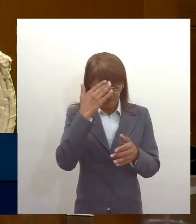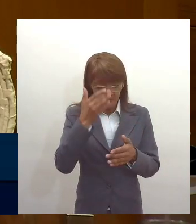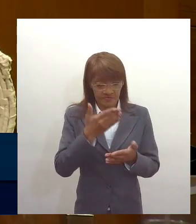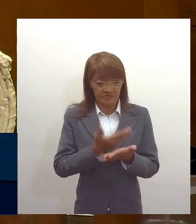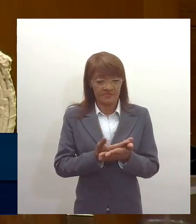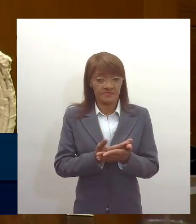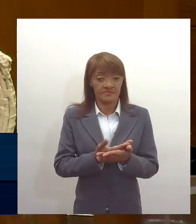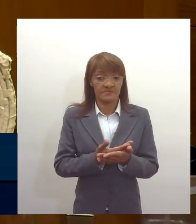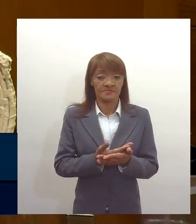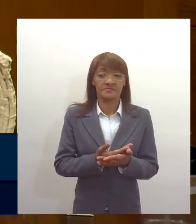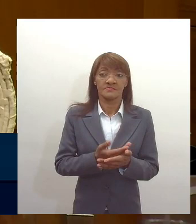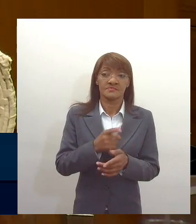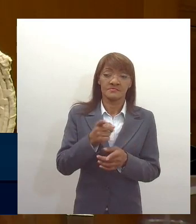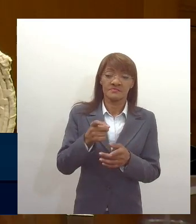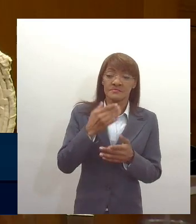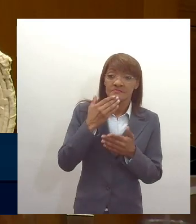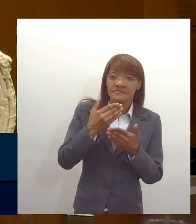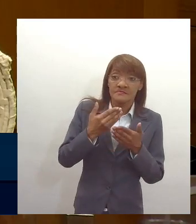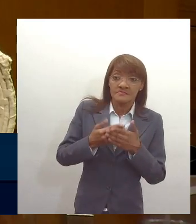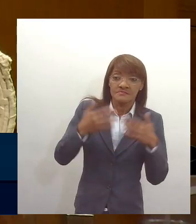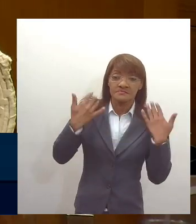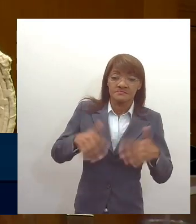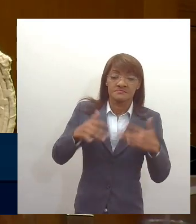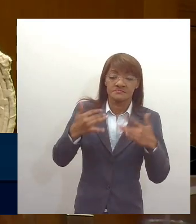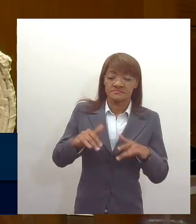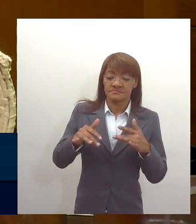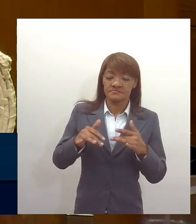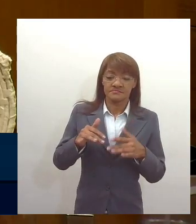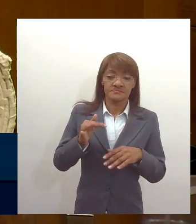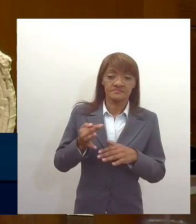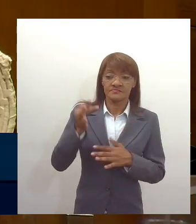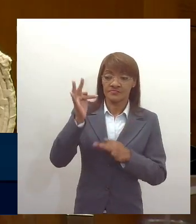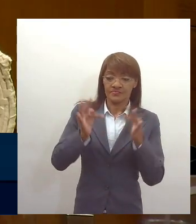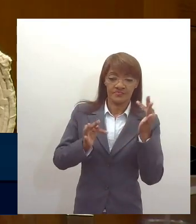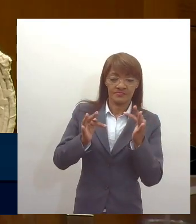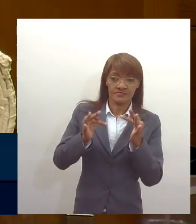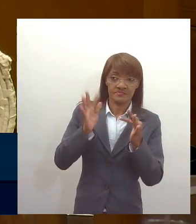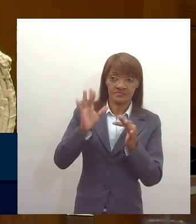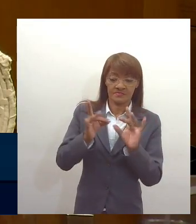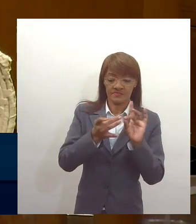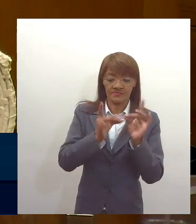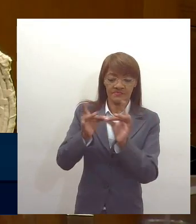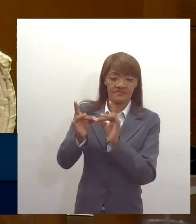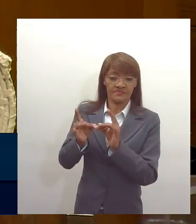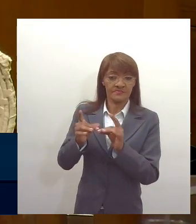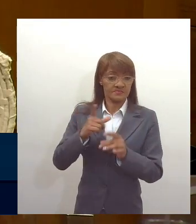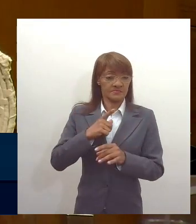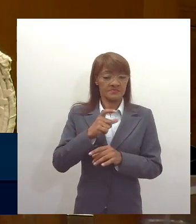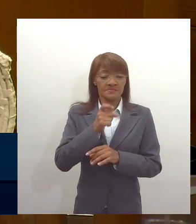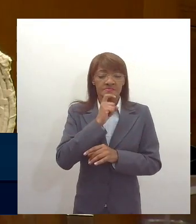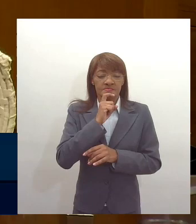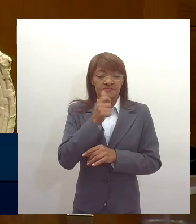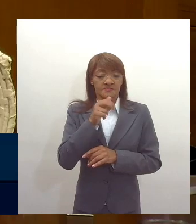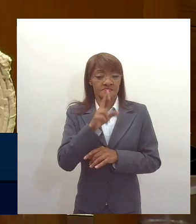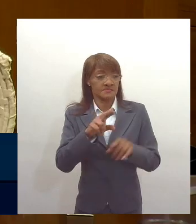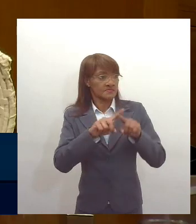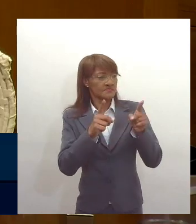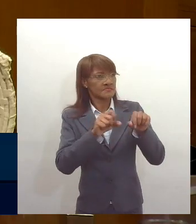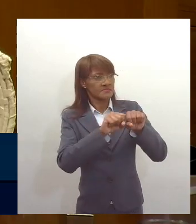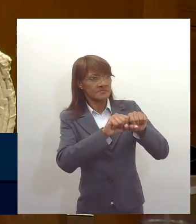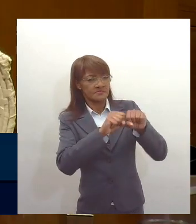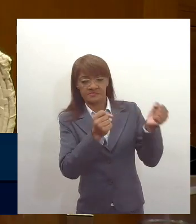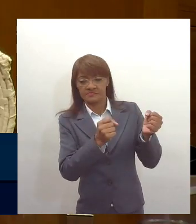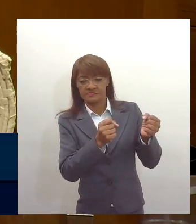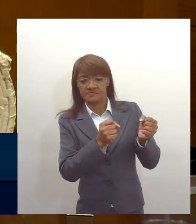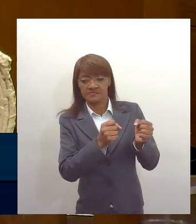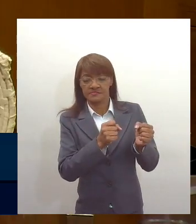tem ar-condicionado, só que os ar-condicionados estão quebrados. Quer dizer, vários profissionais, né,